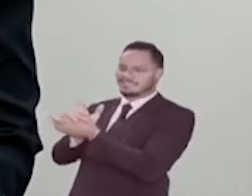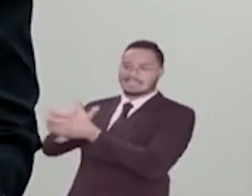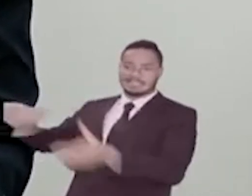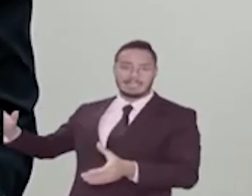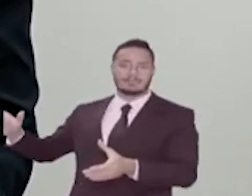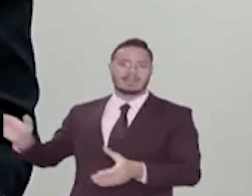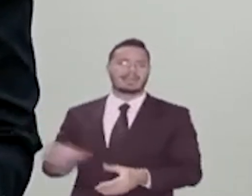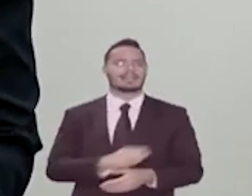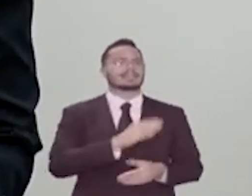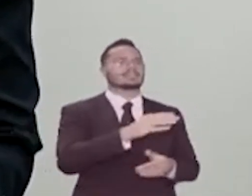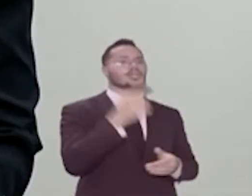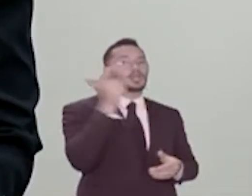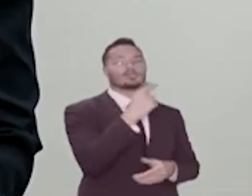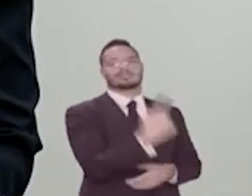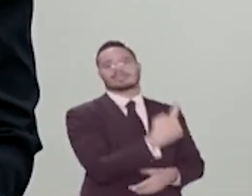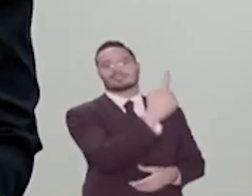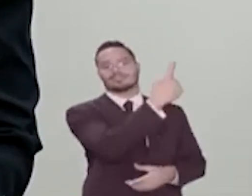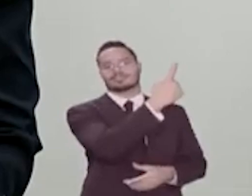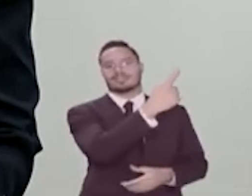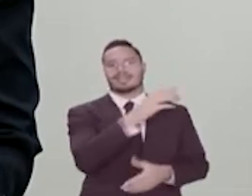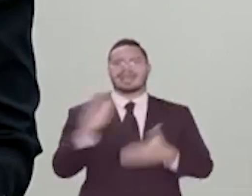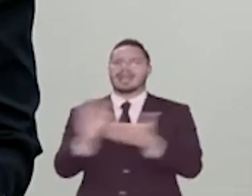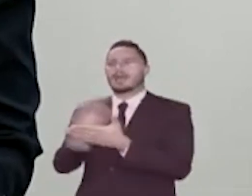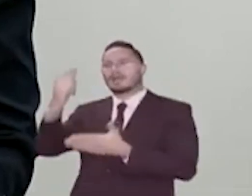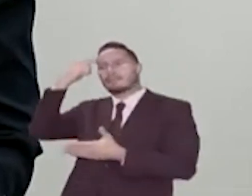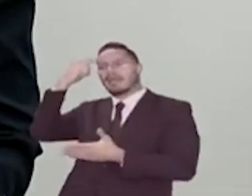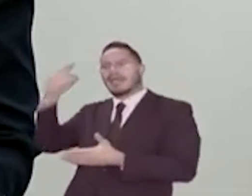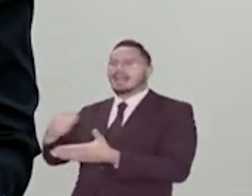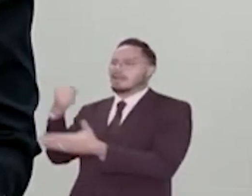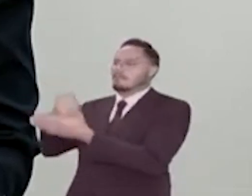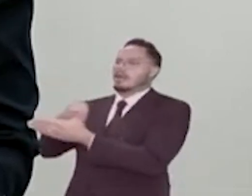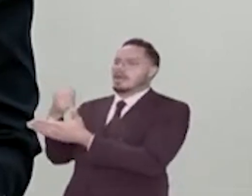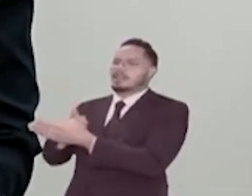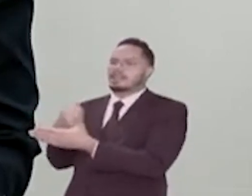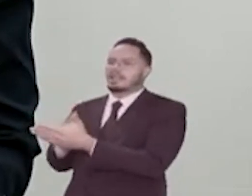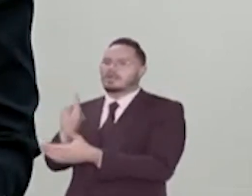casa. E ninguém se coloca no lugar que, às vezes, essa mulher não tem